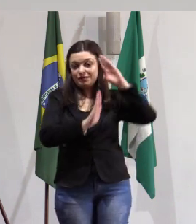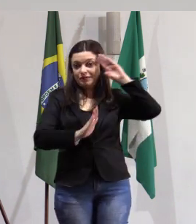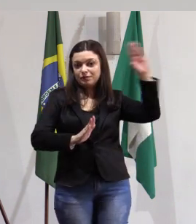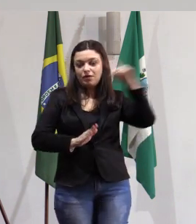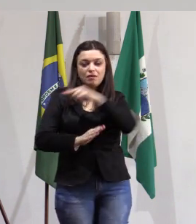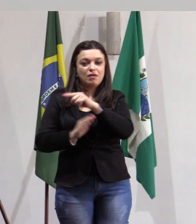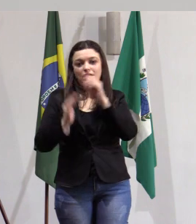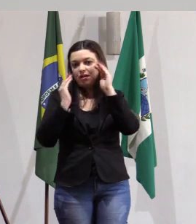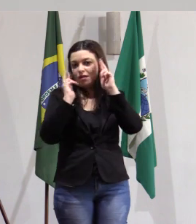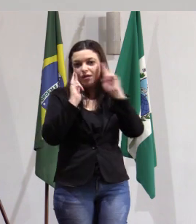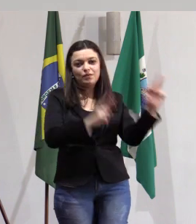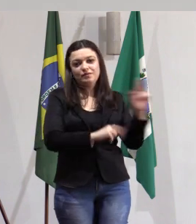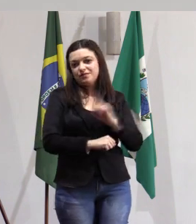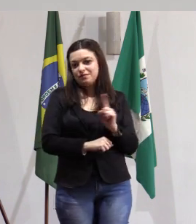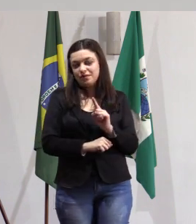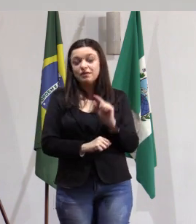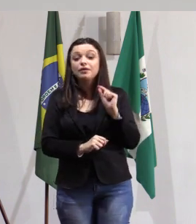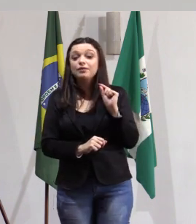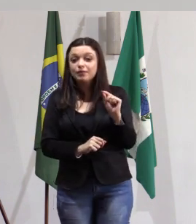Em primeiro lugar,